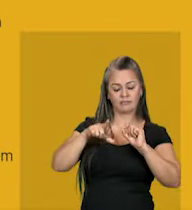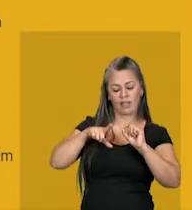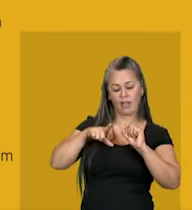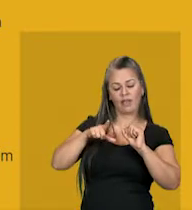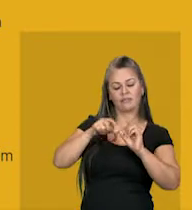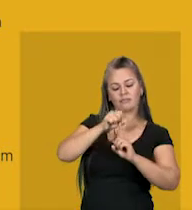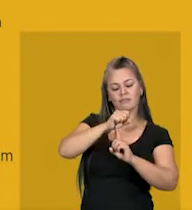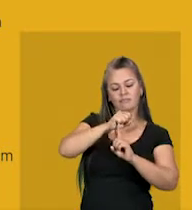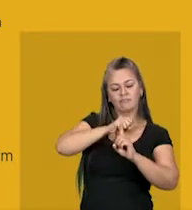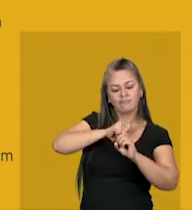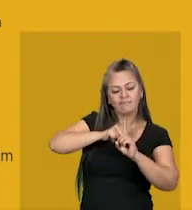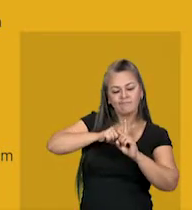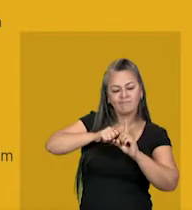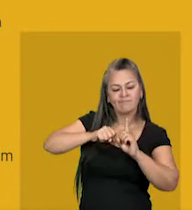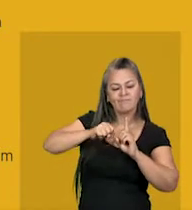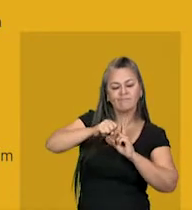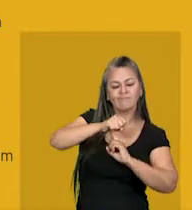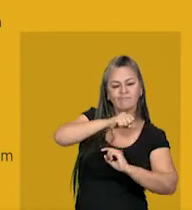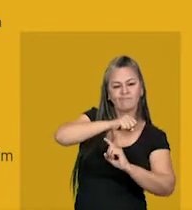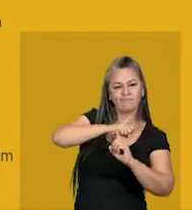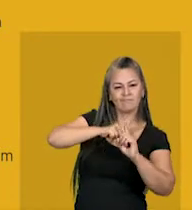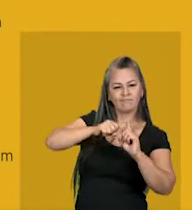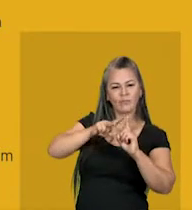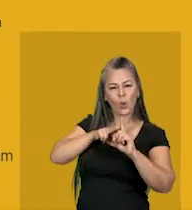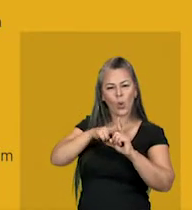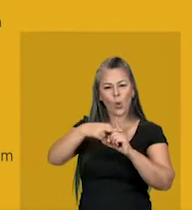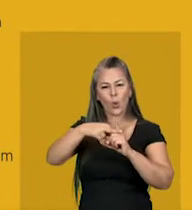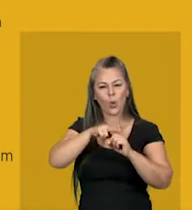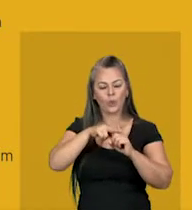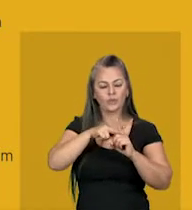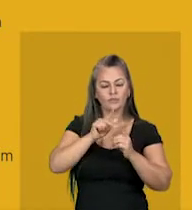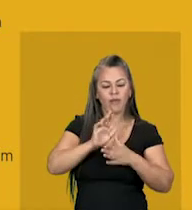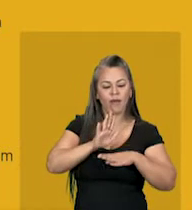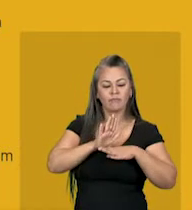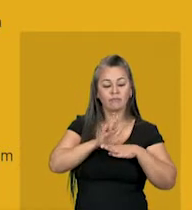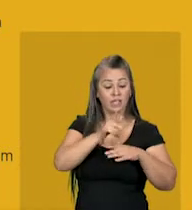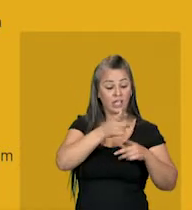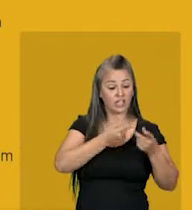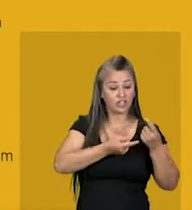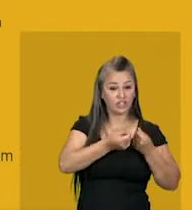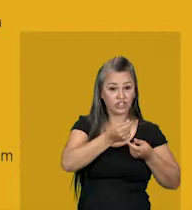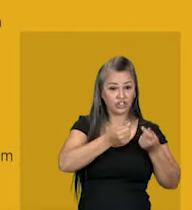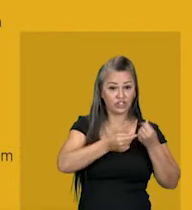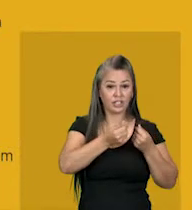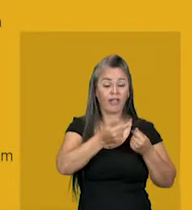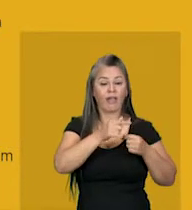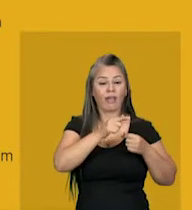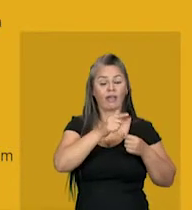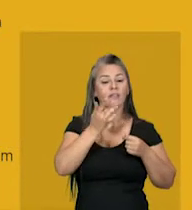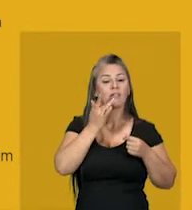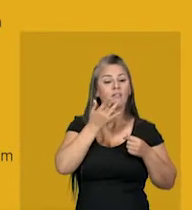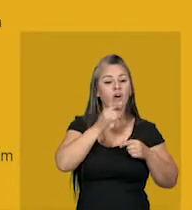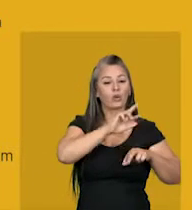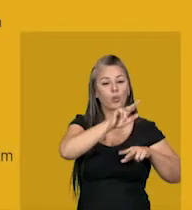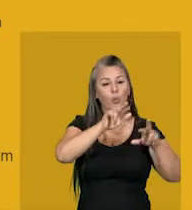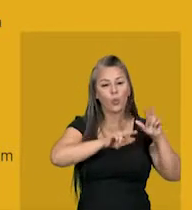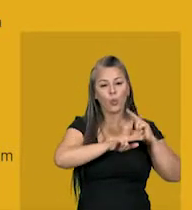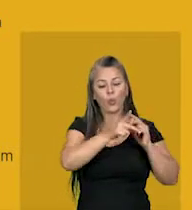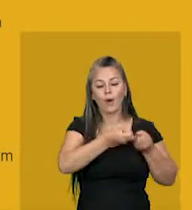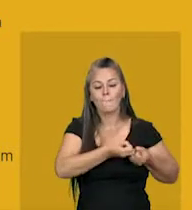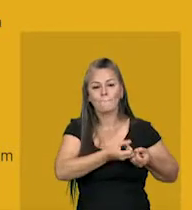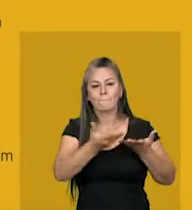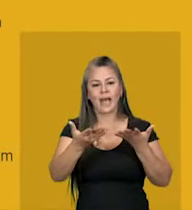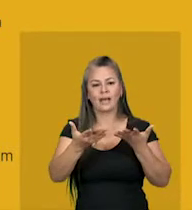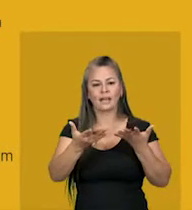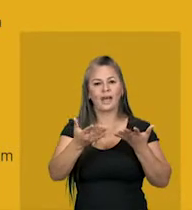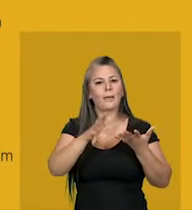sociedade, ou seja, uma maior distribuição das riquezas, né? E a gente precisa de também apontar que existe uma diferença entre o socialismo